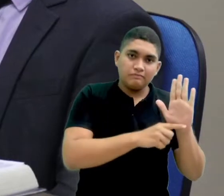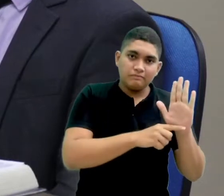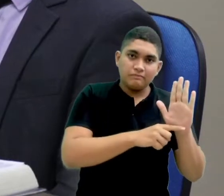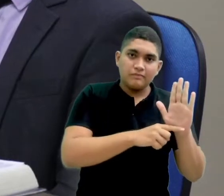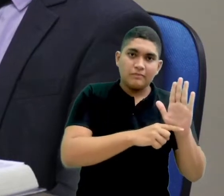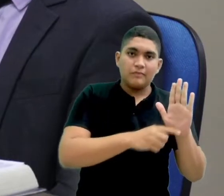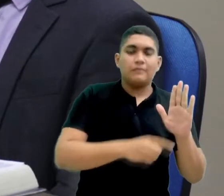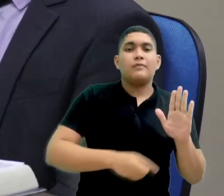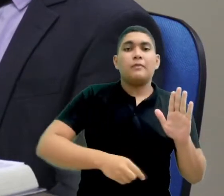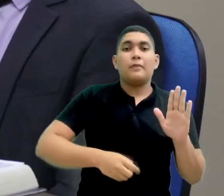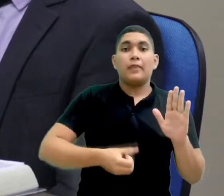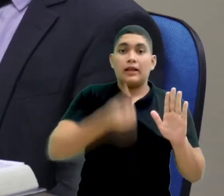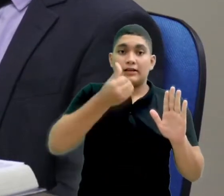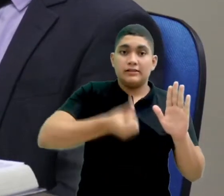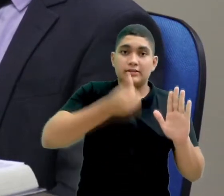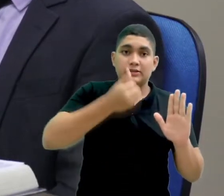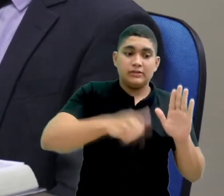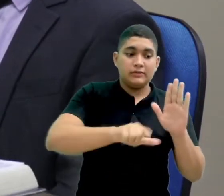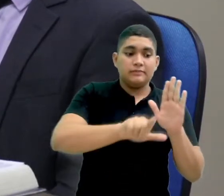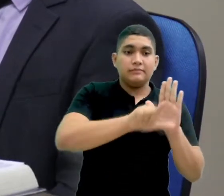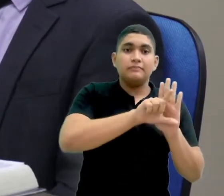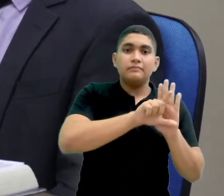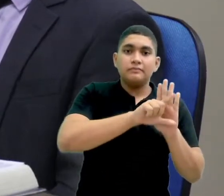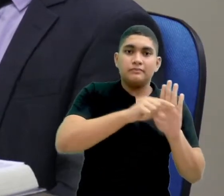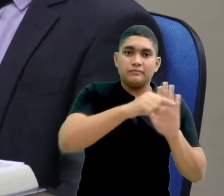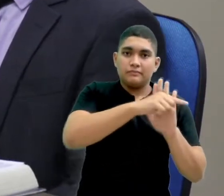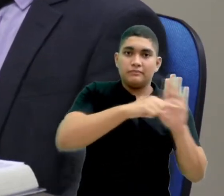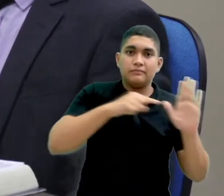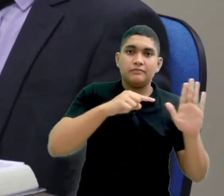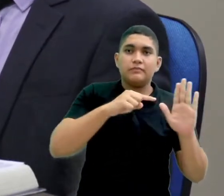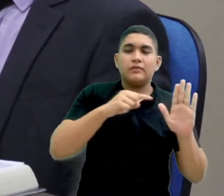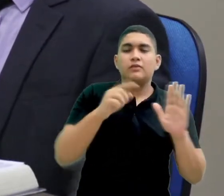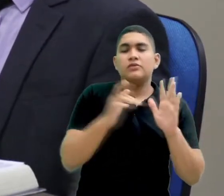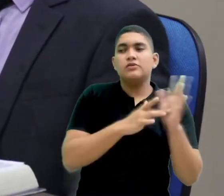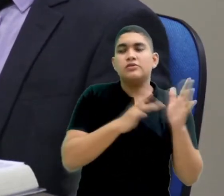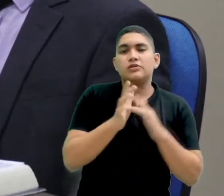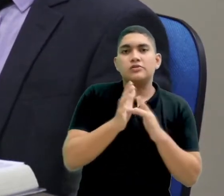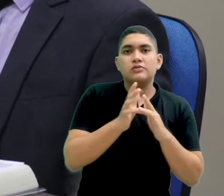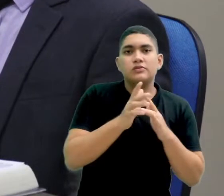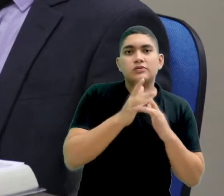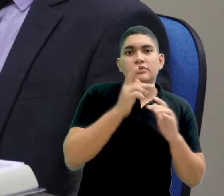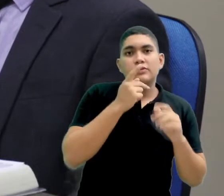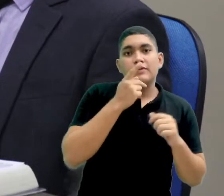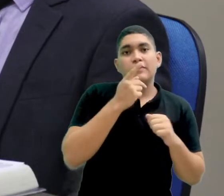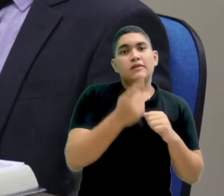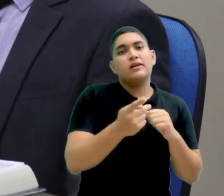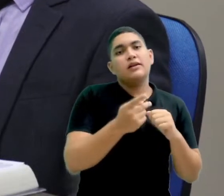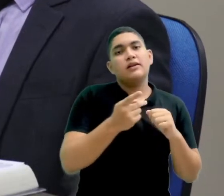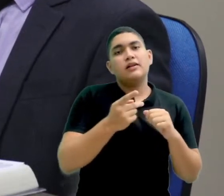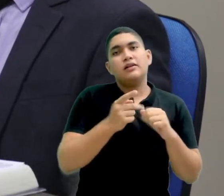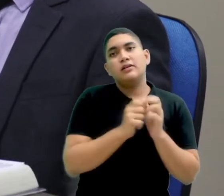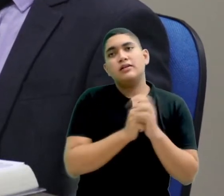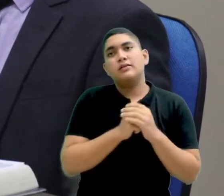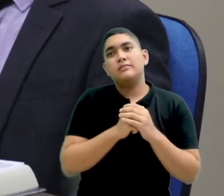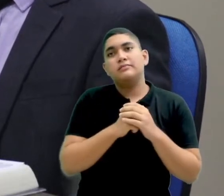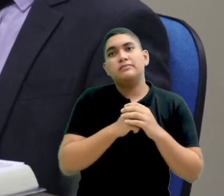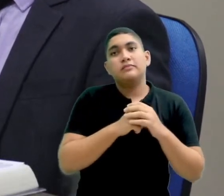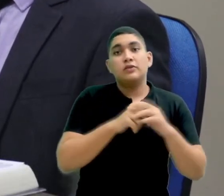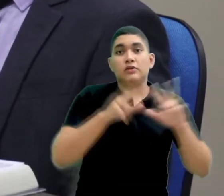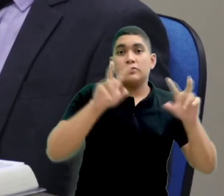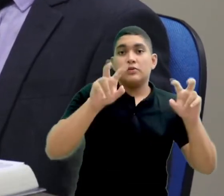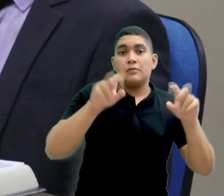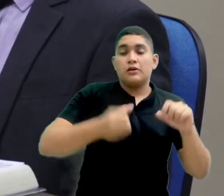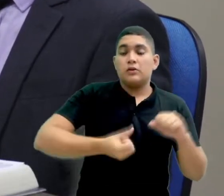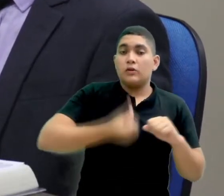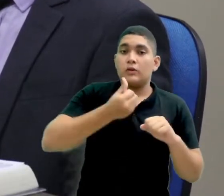em Mateus capítulo 5, versículo 21, onde Jesus vai começar agora a tratar a respeito do 6º